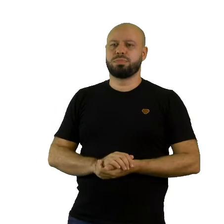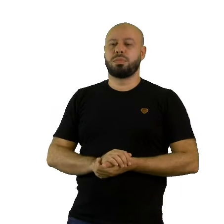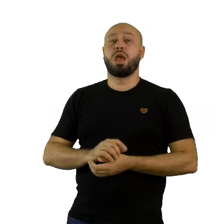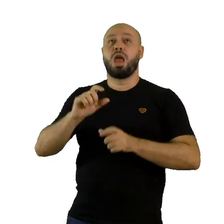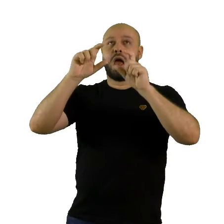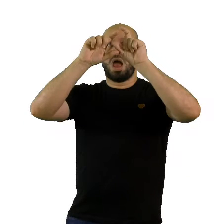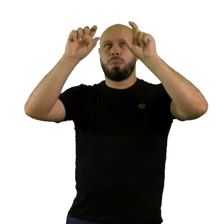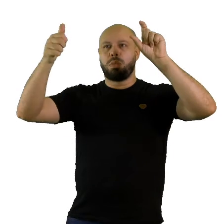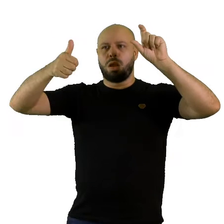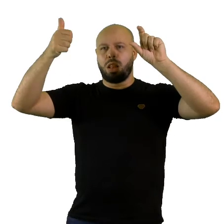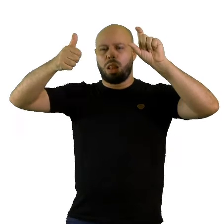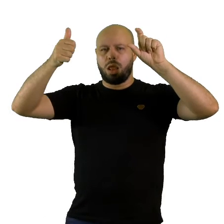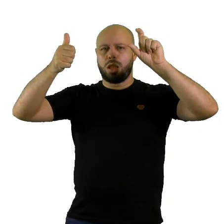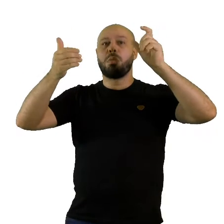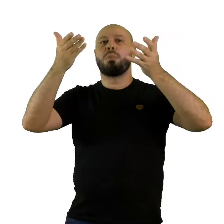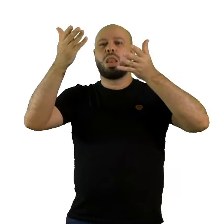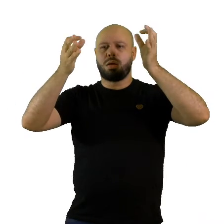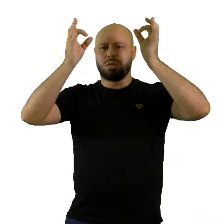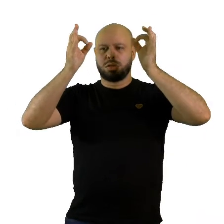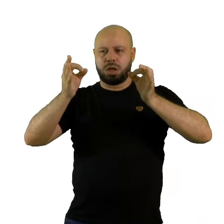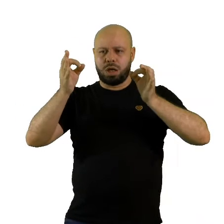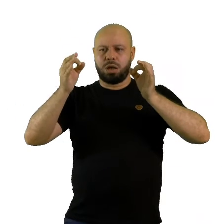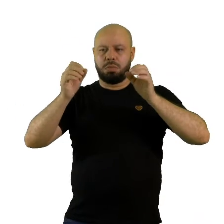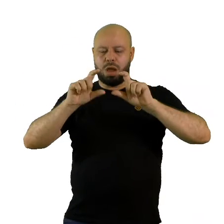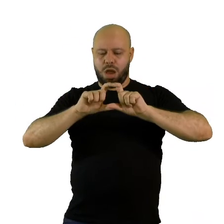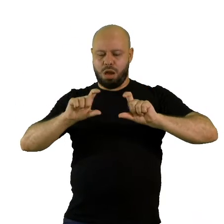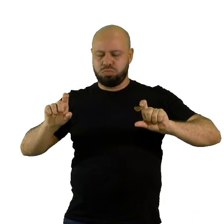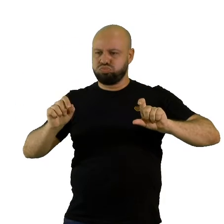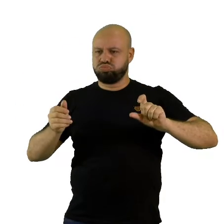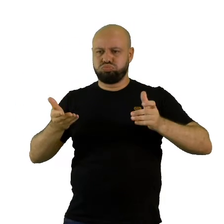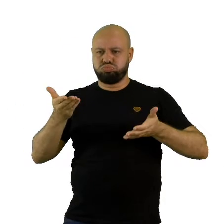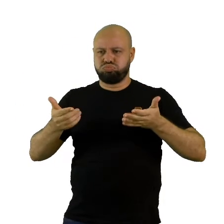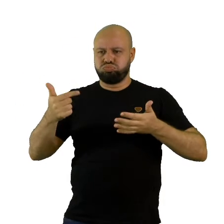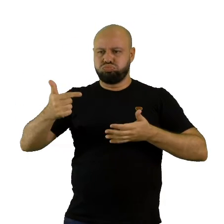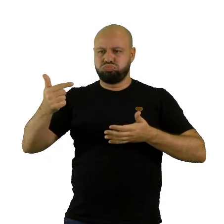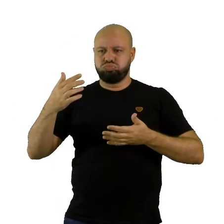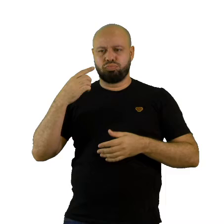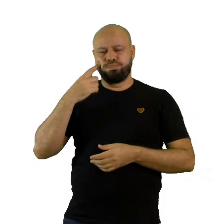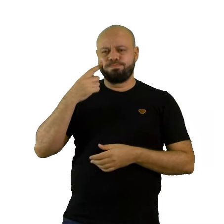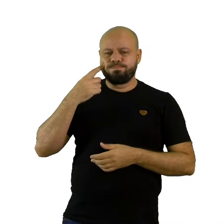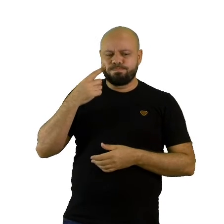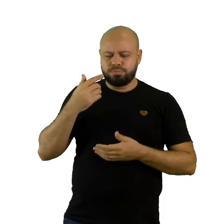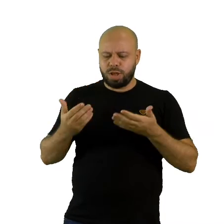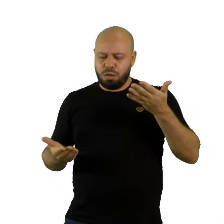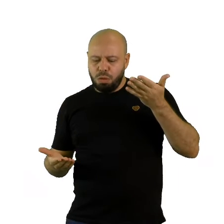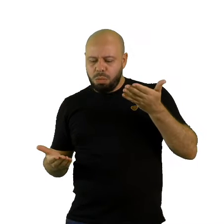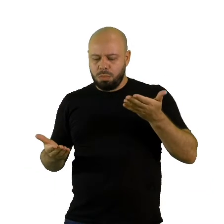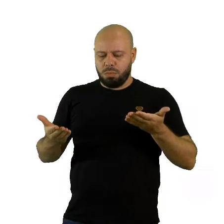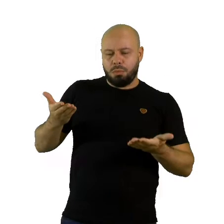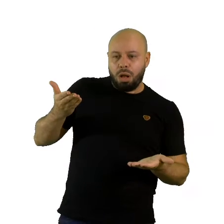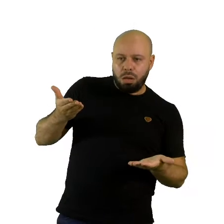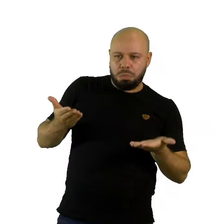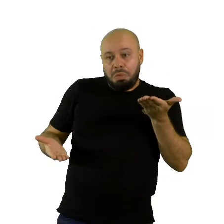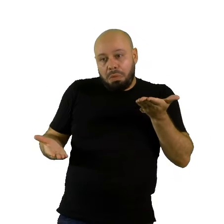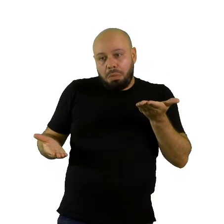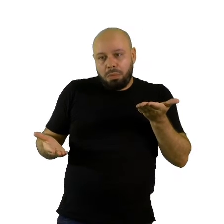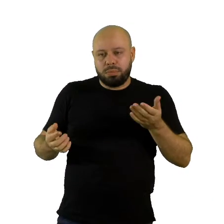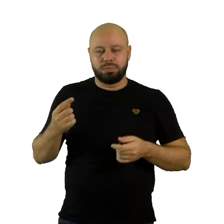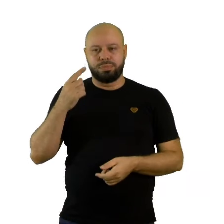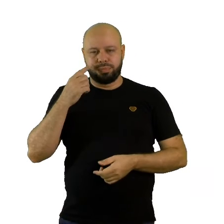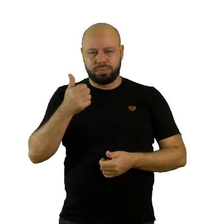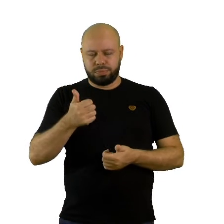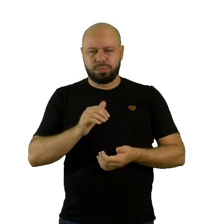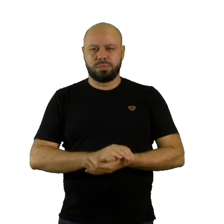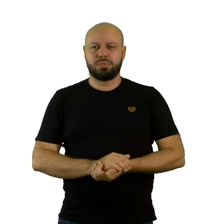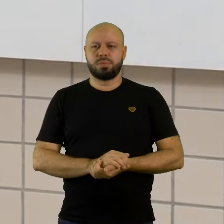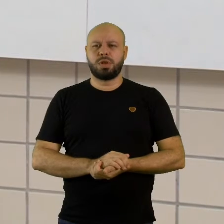balanceada, tá? E uma equação desbalanceada. Essa desbalanceada nós vamos fazer ela agora, beleza? Para